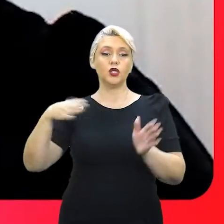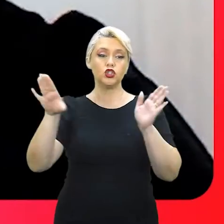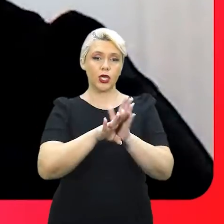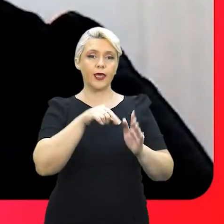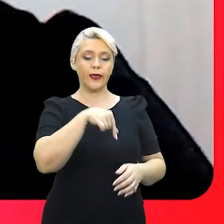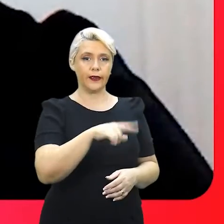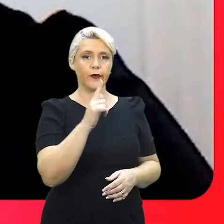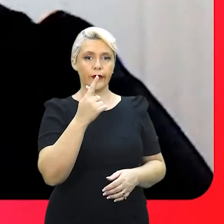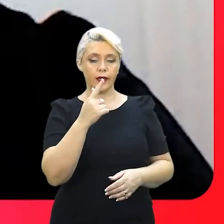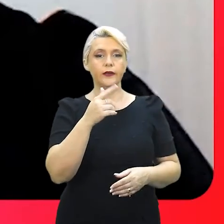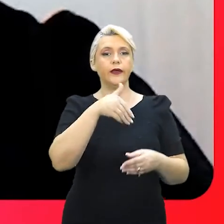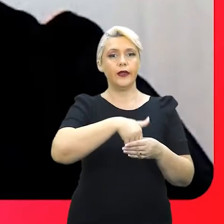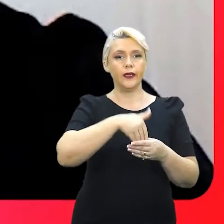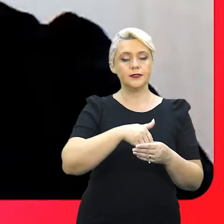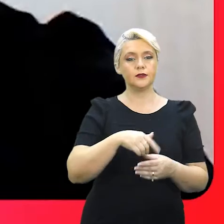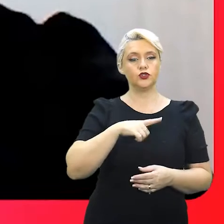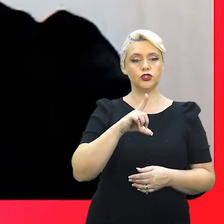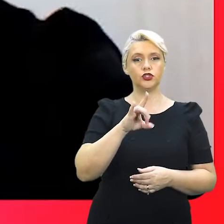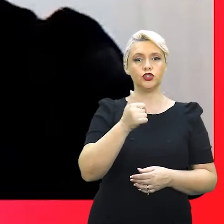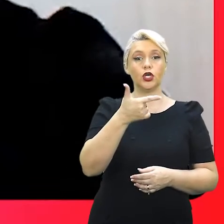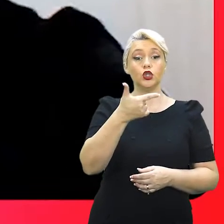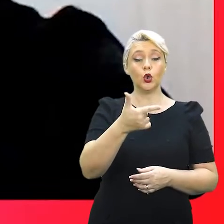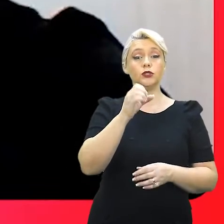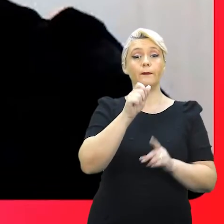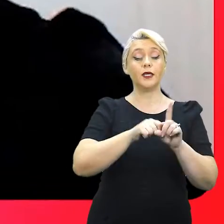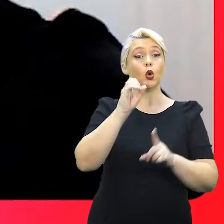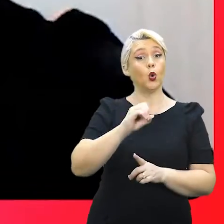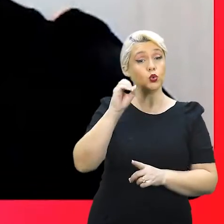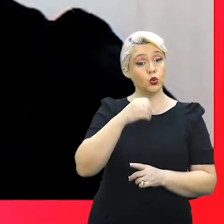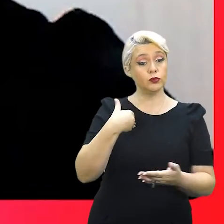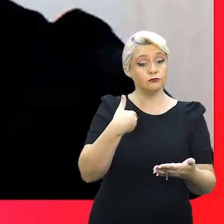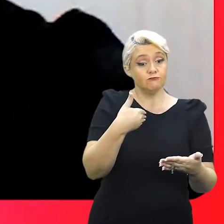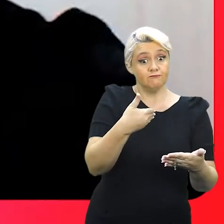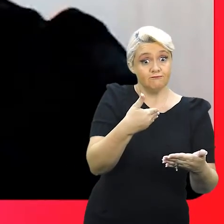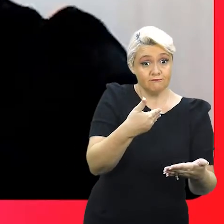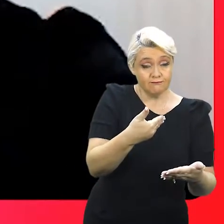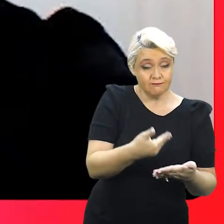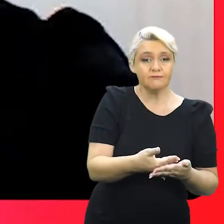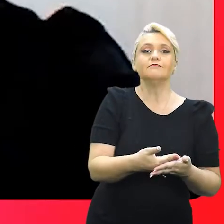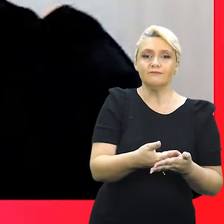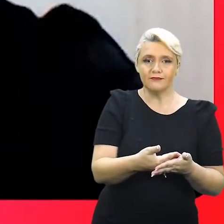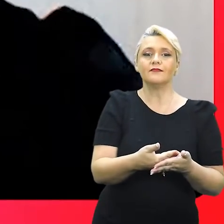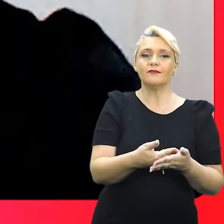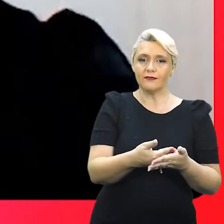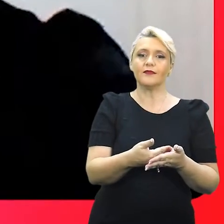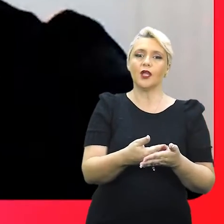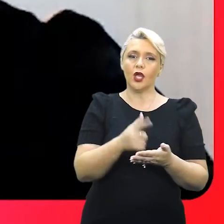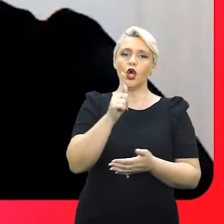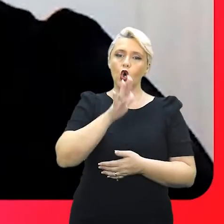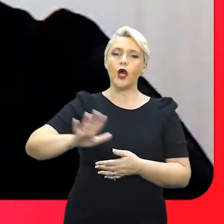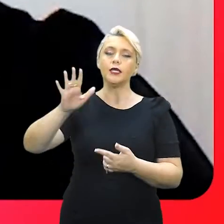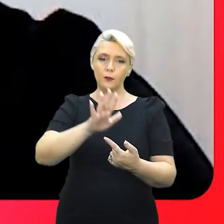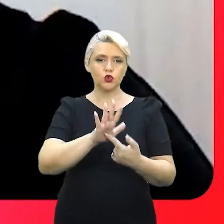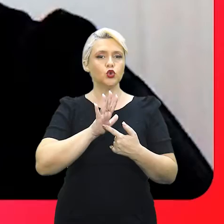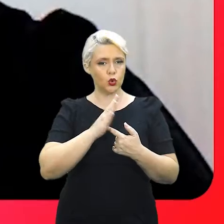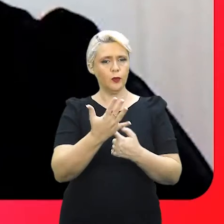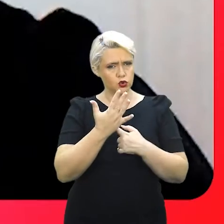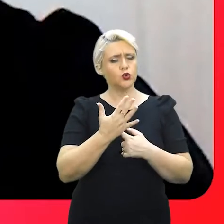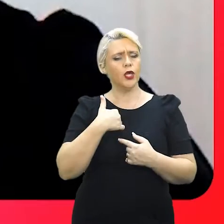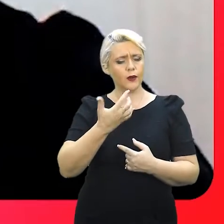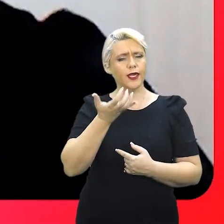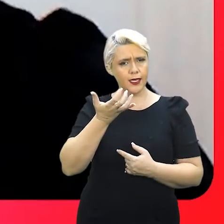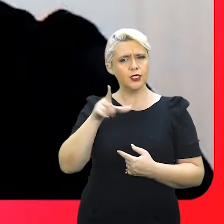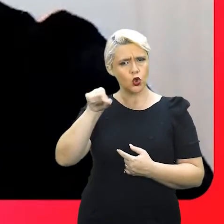em agosto, a eleição 2 de outubro. E ali Goiás mostrou que me queria na vida pública. Aí eu comecei